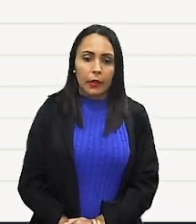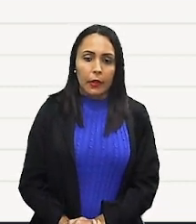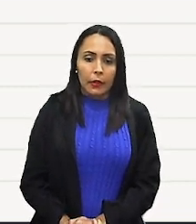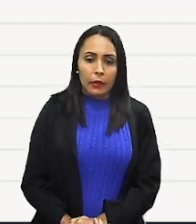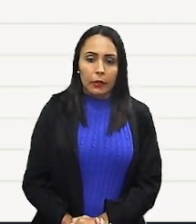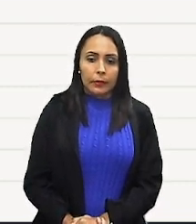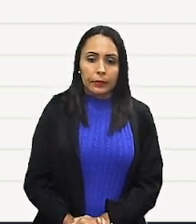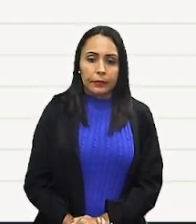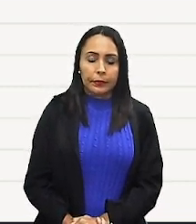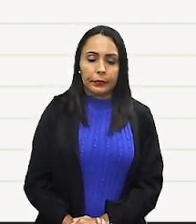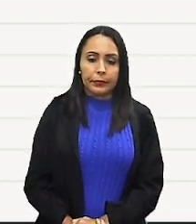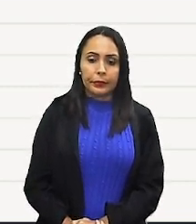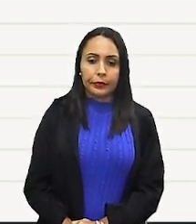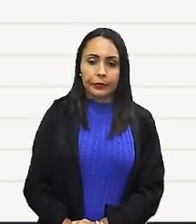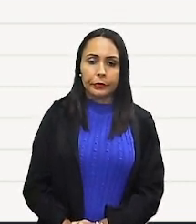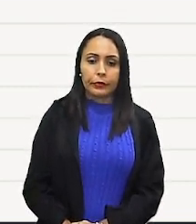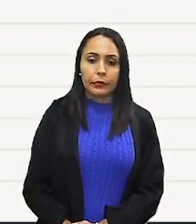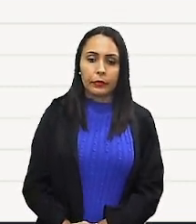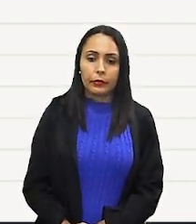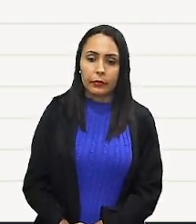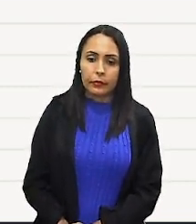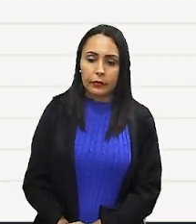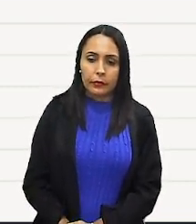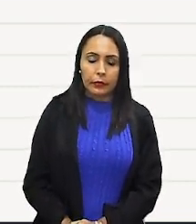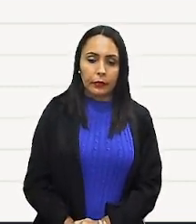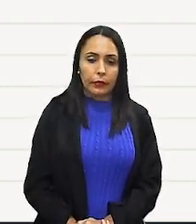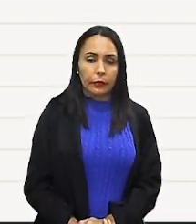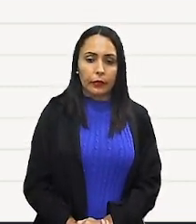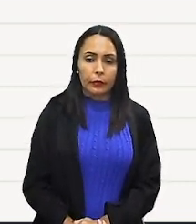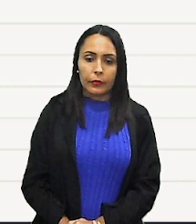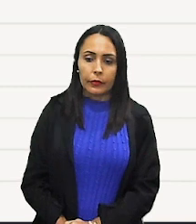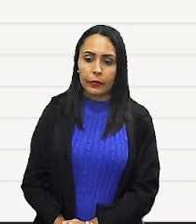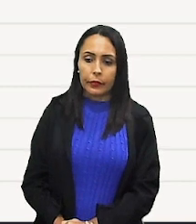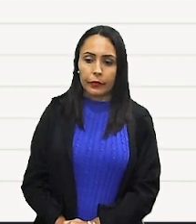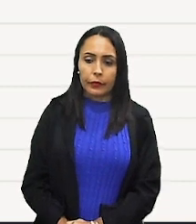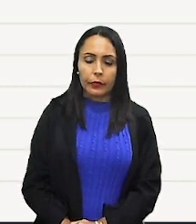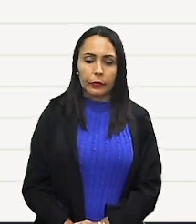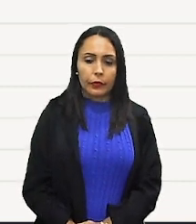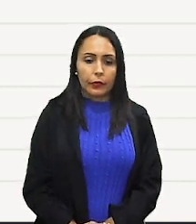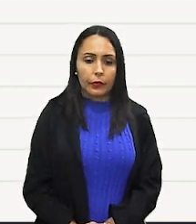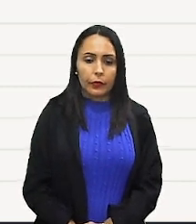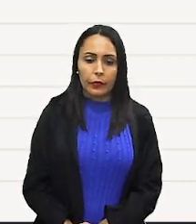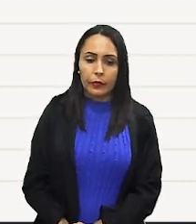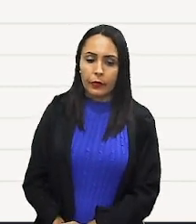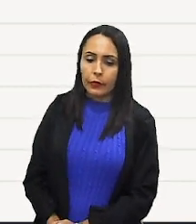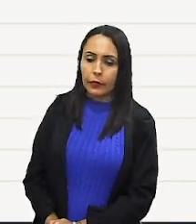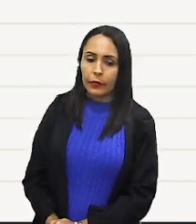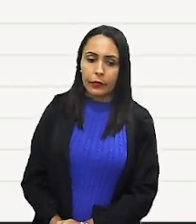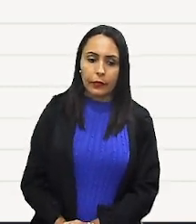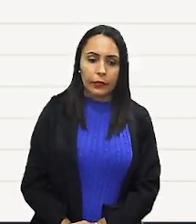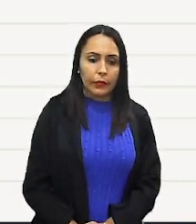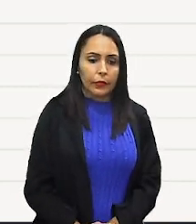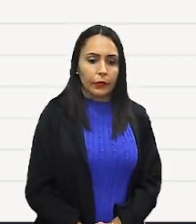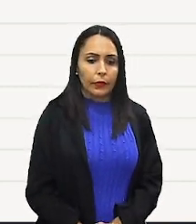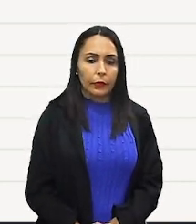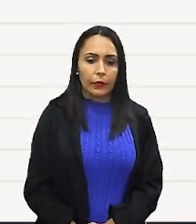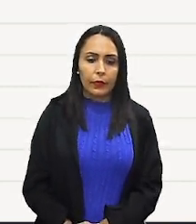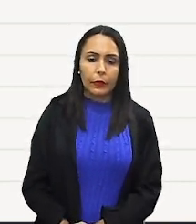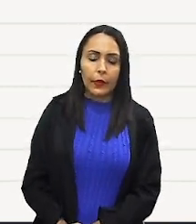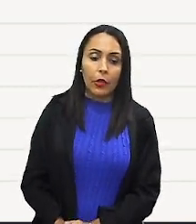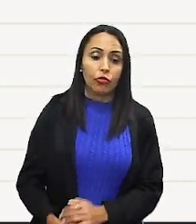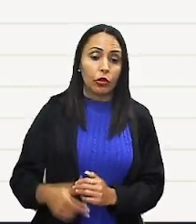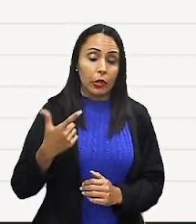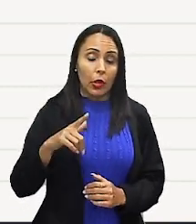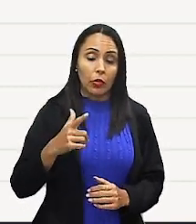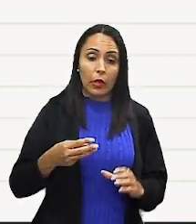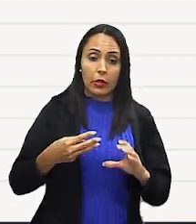Esse cara, ó, ele não apresenta células. A gente não vai ter célula nenhuma nele, zero. A gente não tem célula